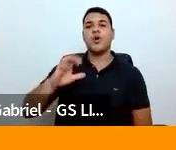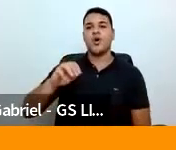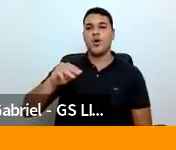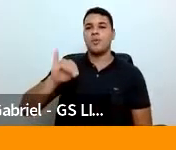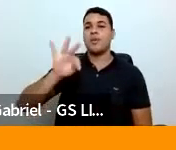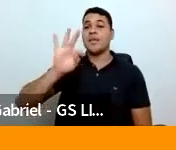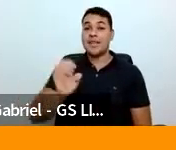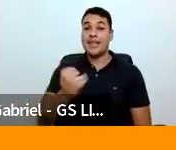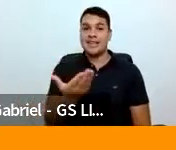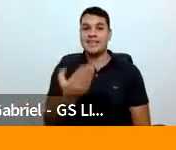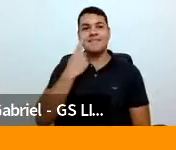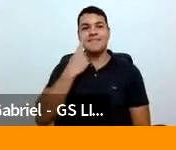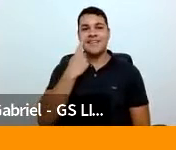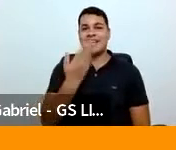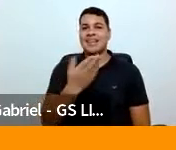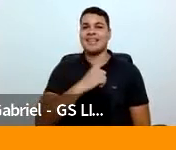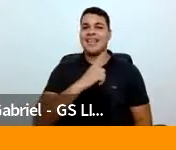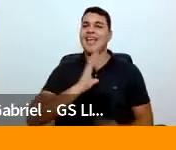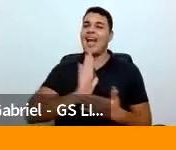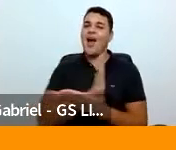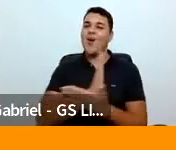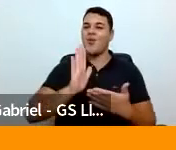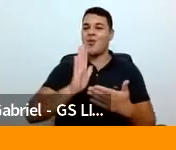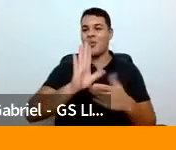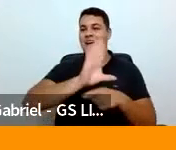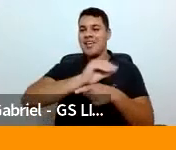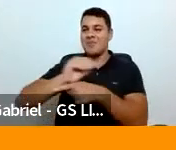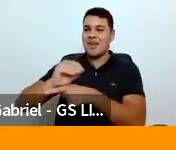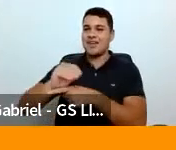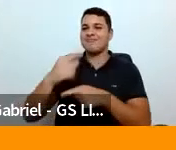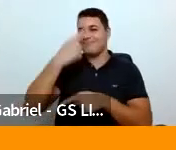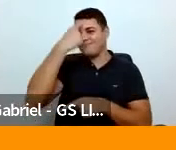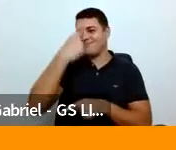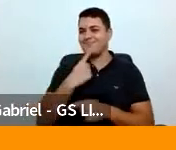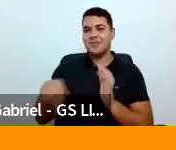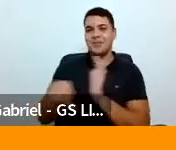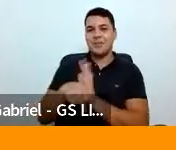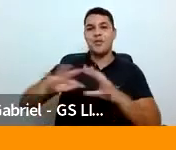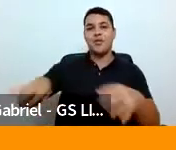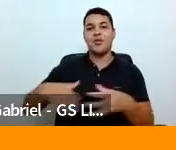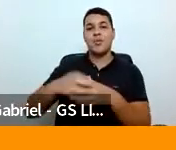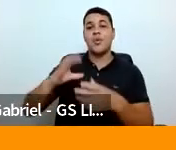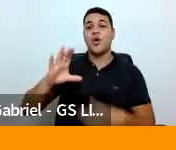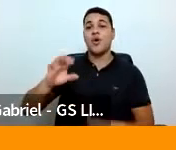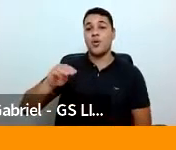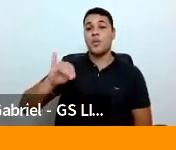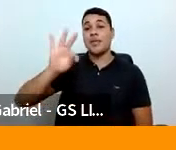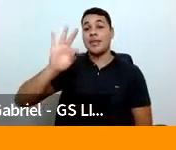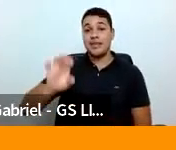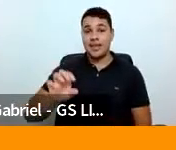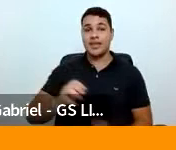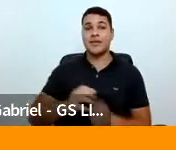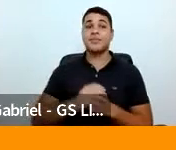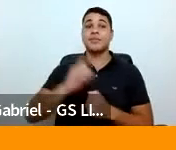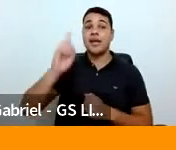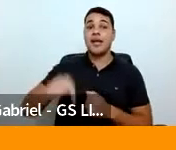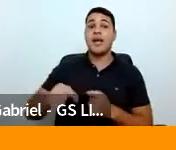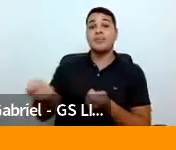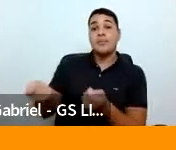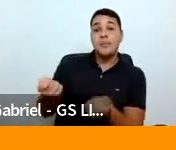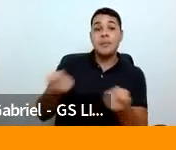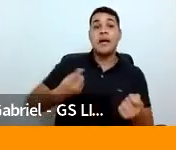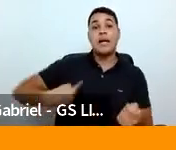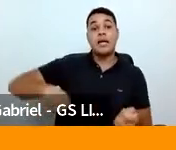exibindo agora algumas imagens, né, do comitê e de outras pessoas da Fiocruz, nessa articulação que nós fizemos pela